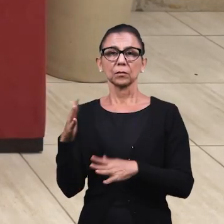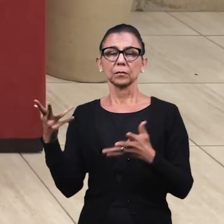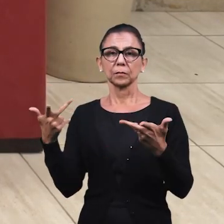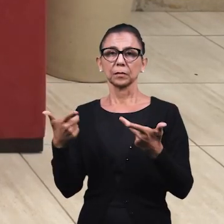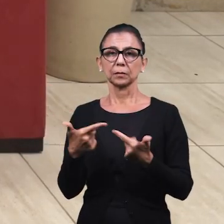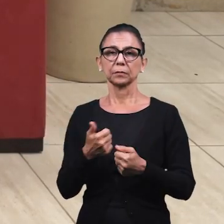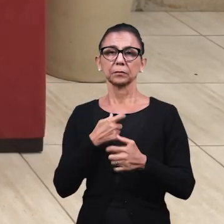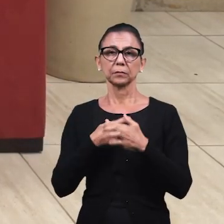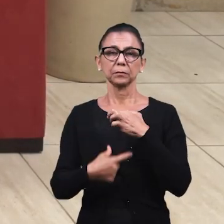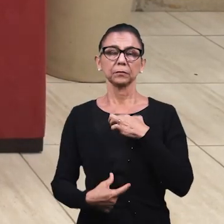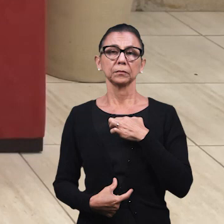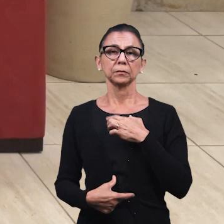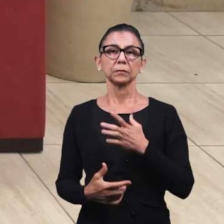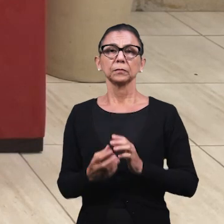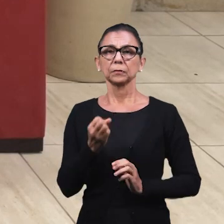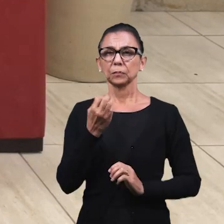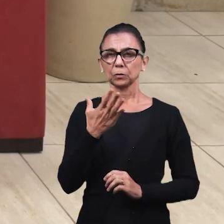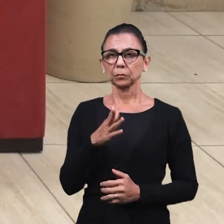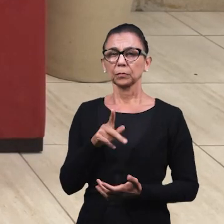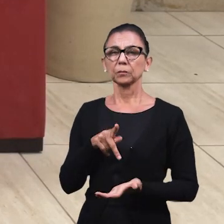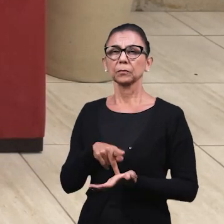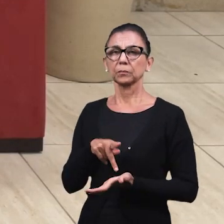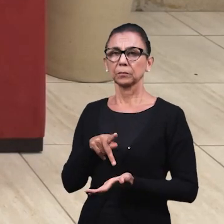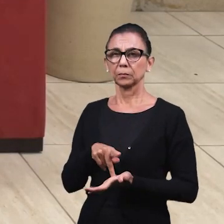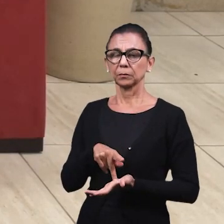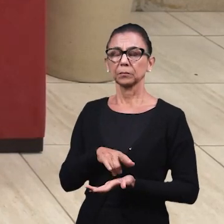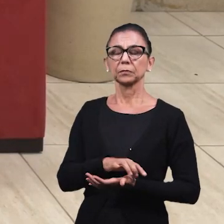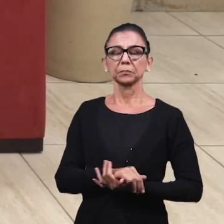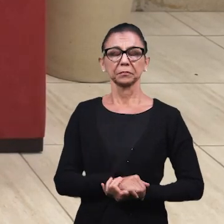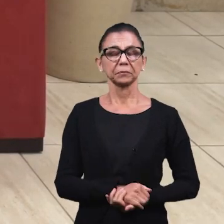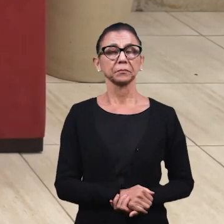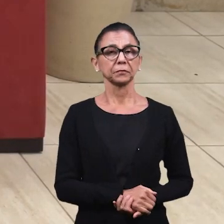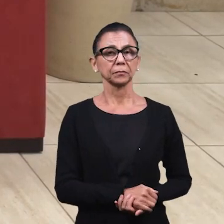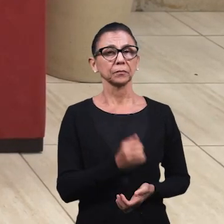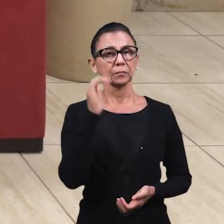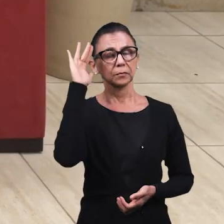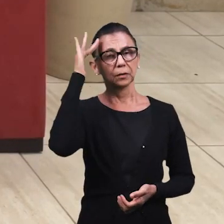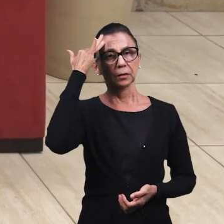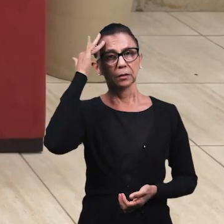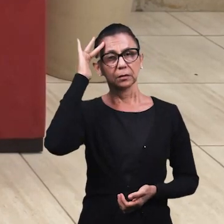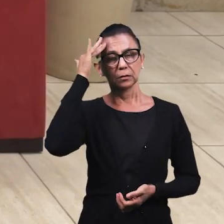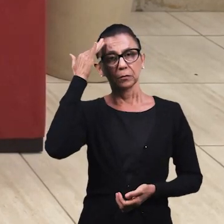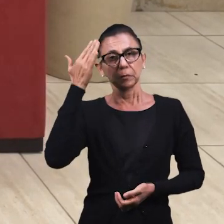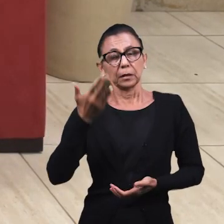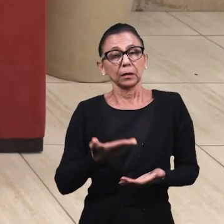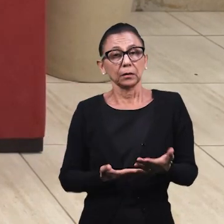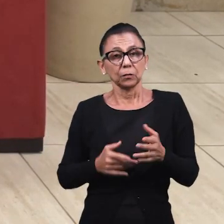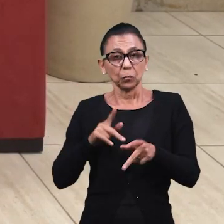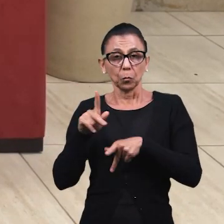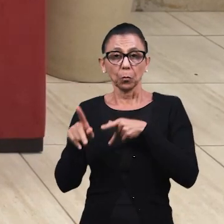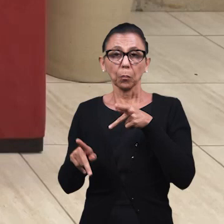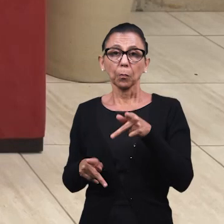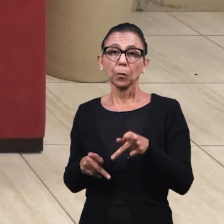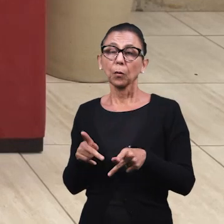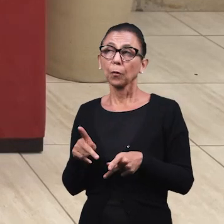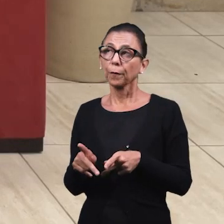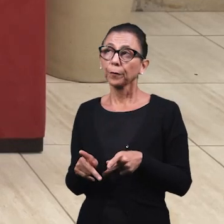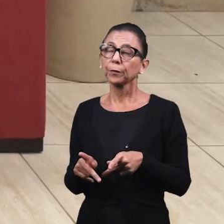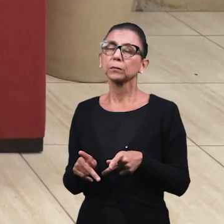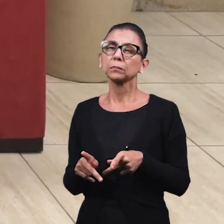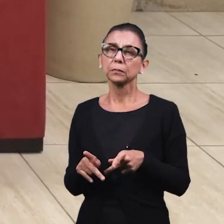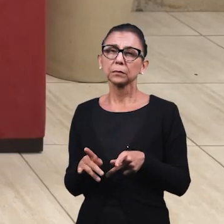foi maravilhosa. Muito bom, né? O alcance que o nosso povo tem tomado,